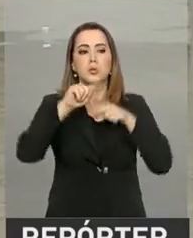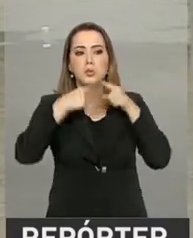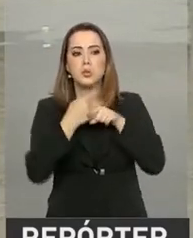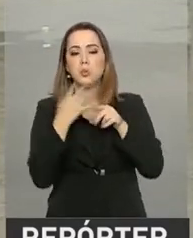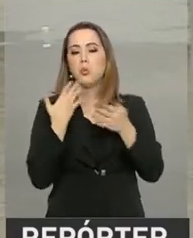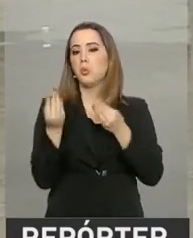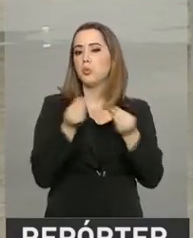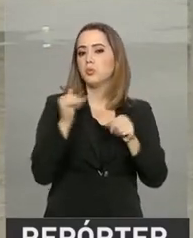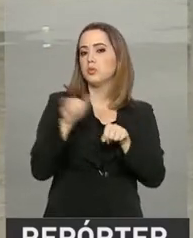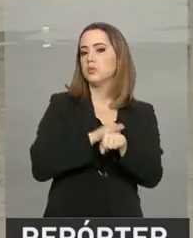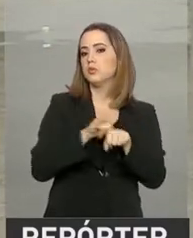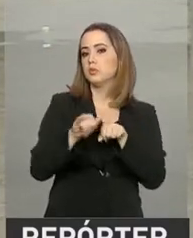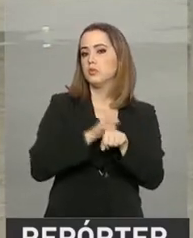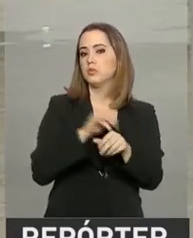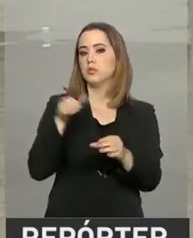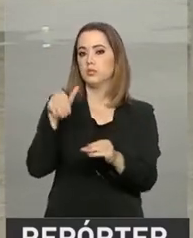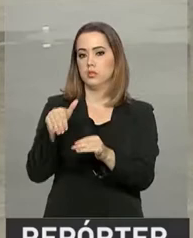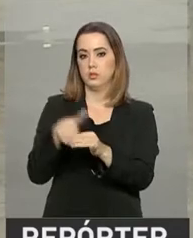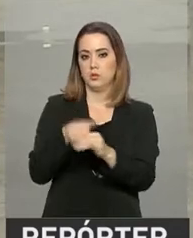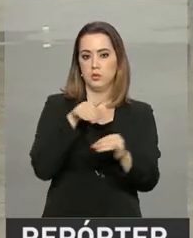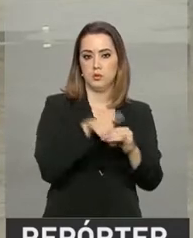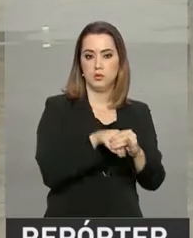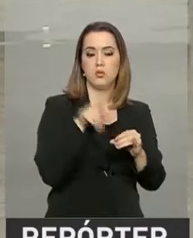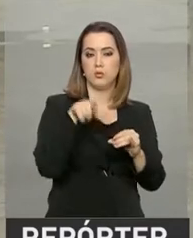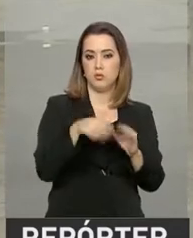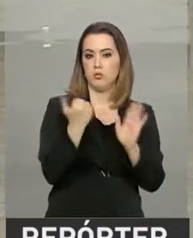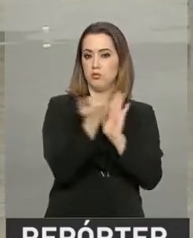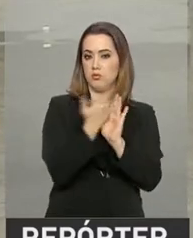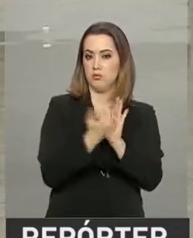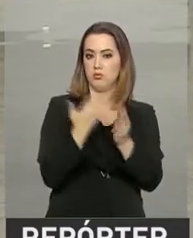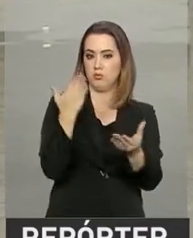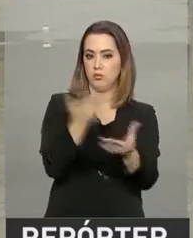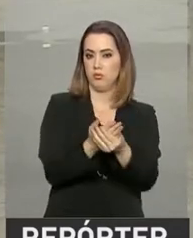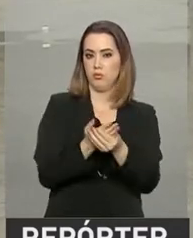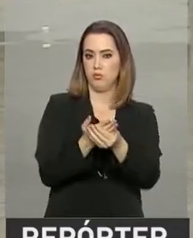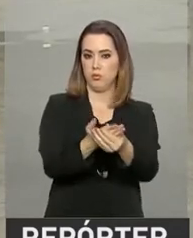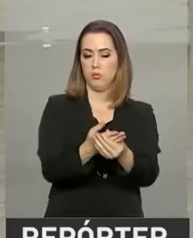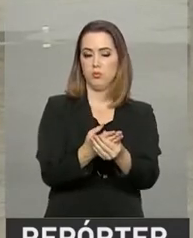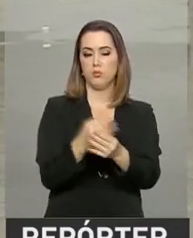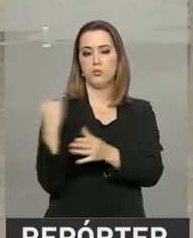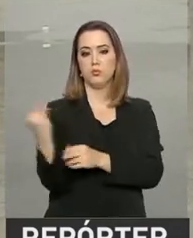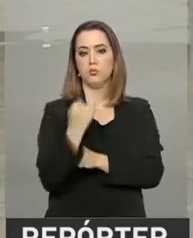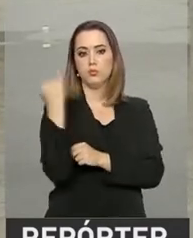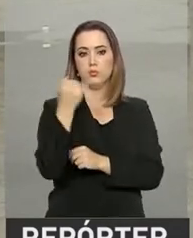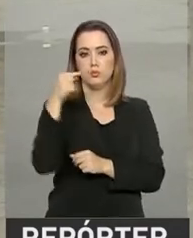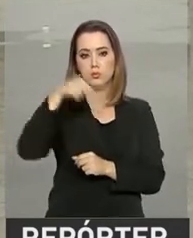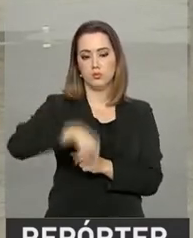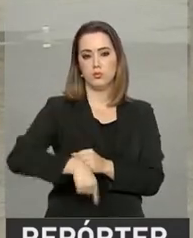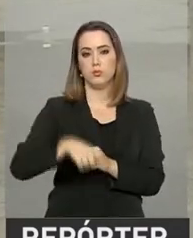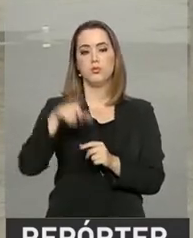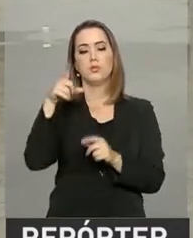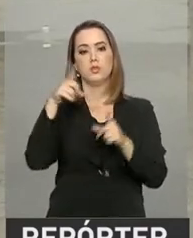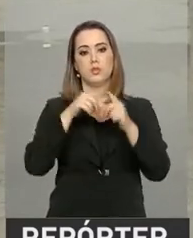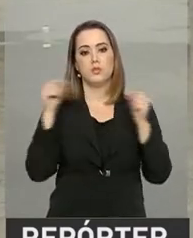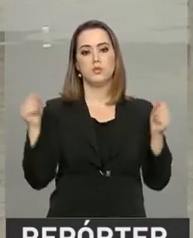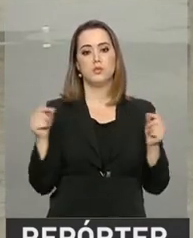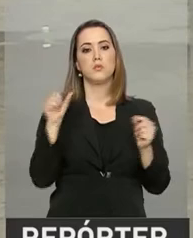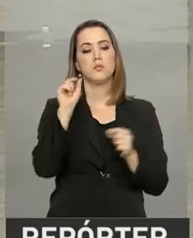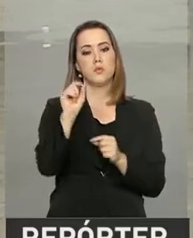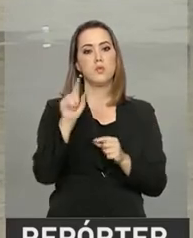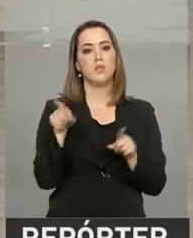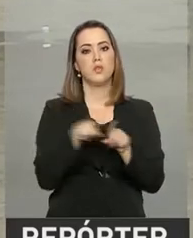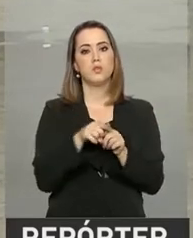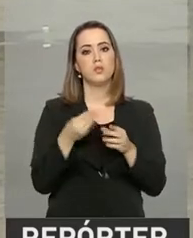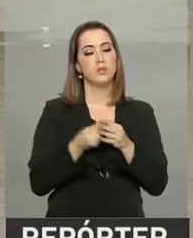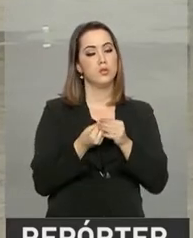estratégia para a votação desses projetos importantes na câmara e no senado a semana que vem aqui em brasília e também o envio do